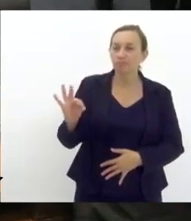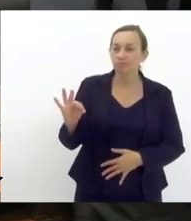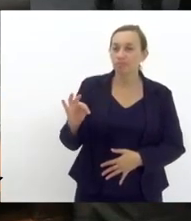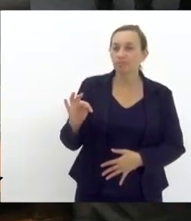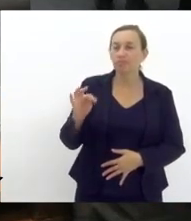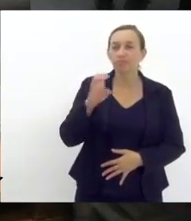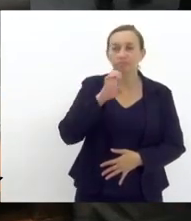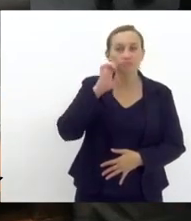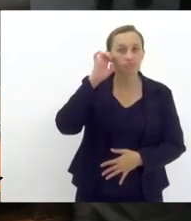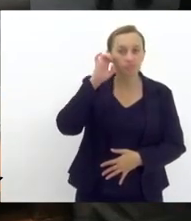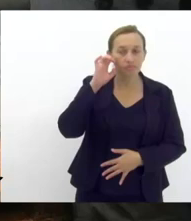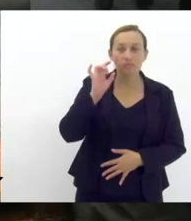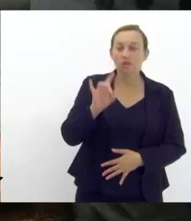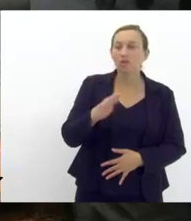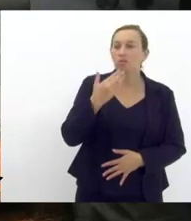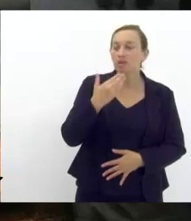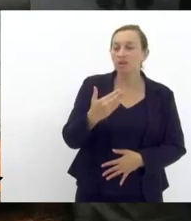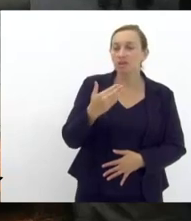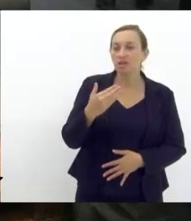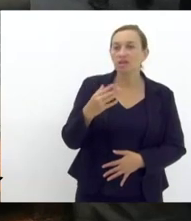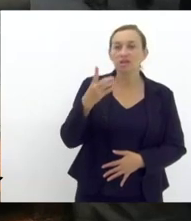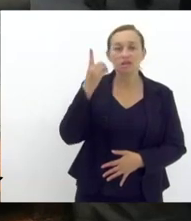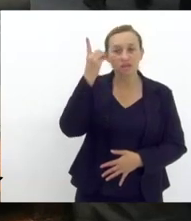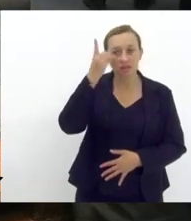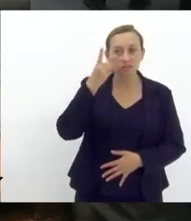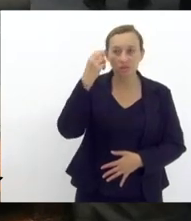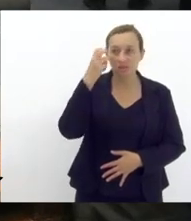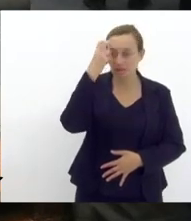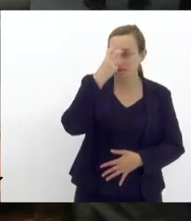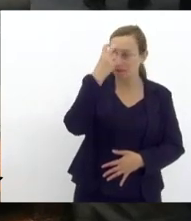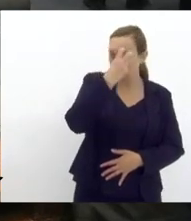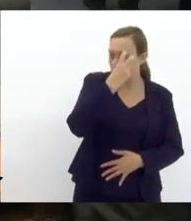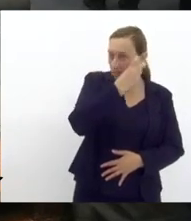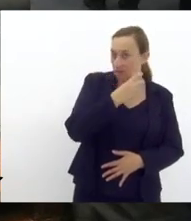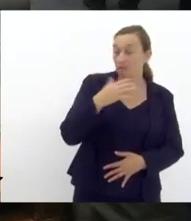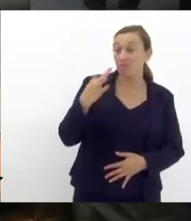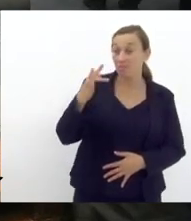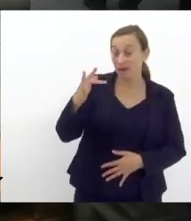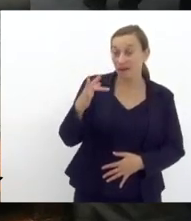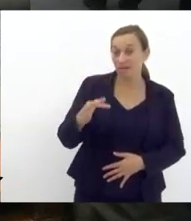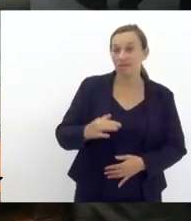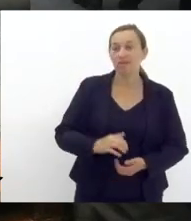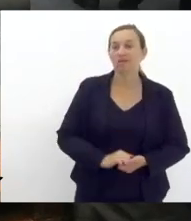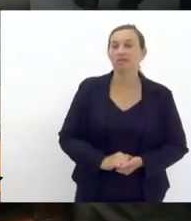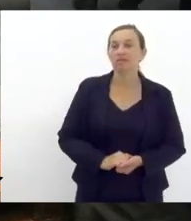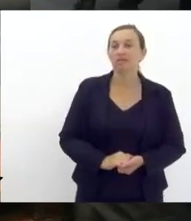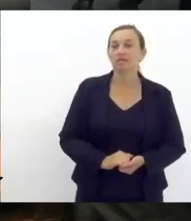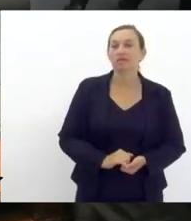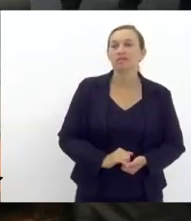eu só pediria deputada Verônica brevidade porque a gente consegue